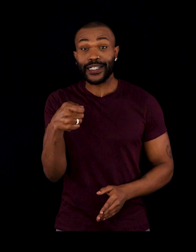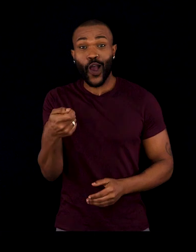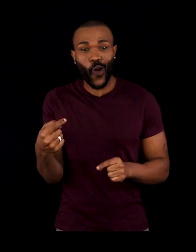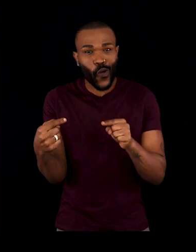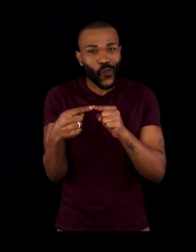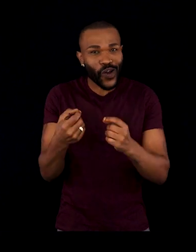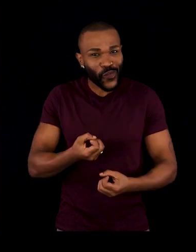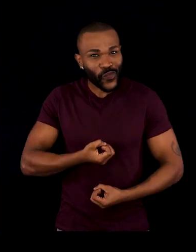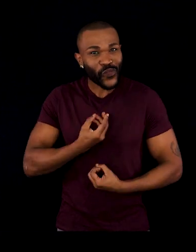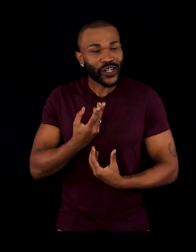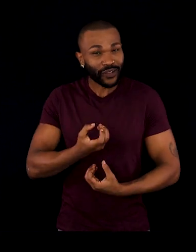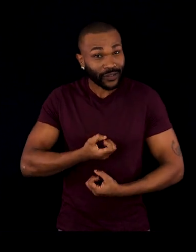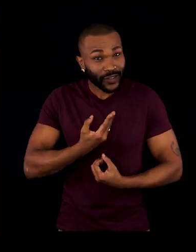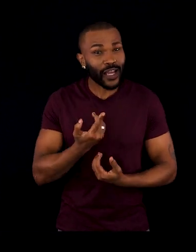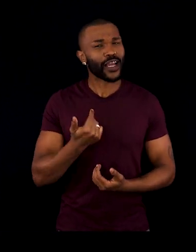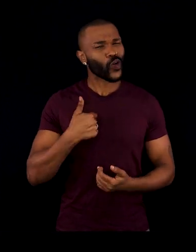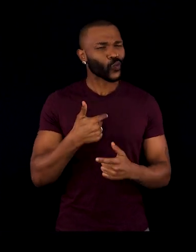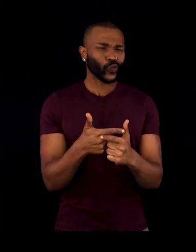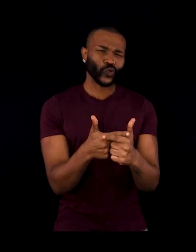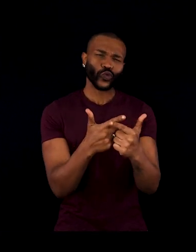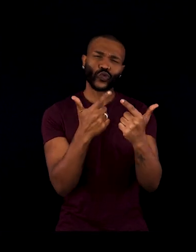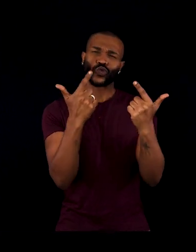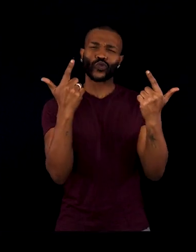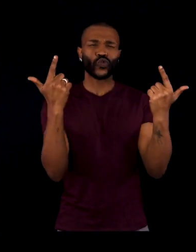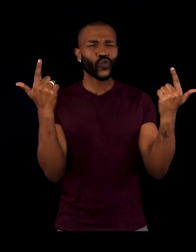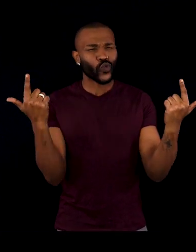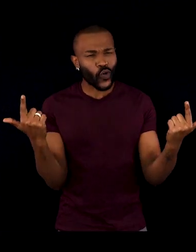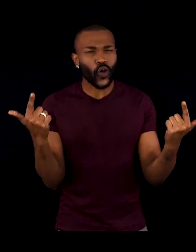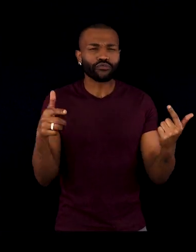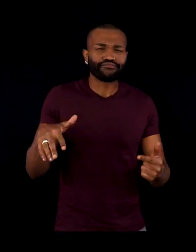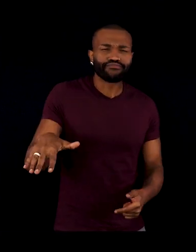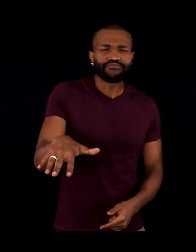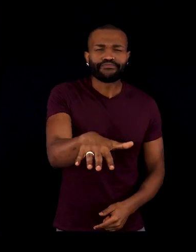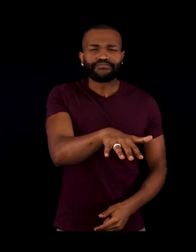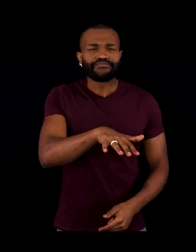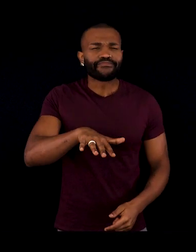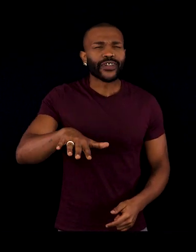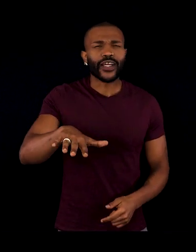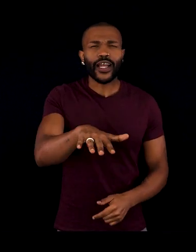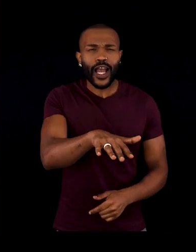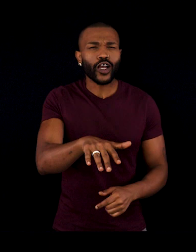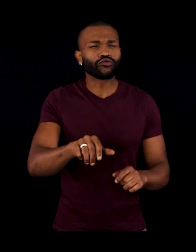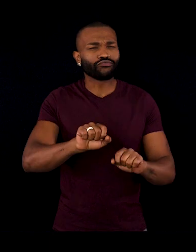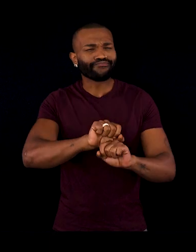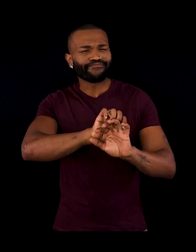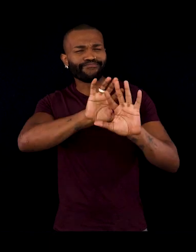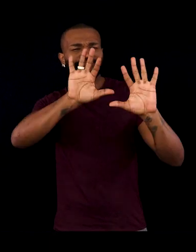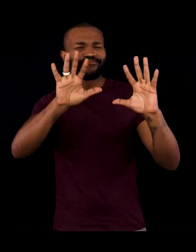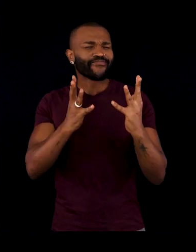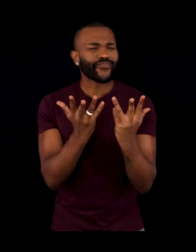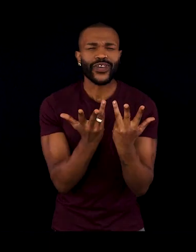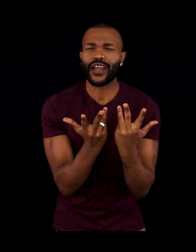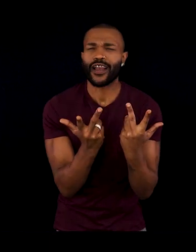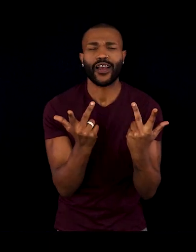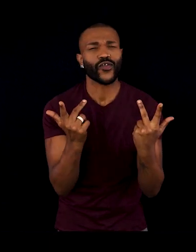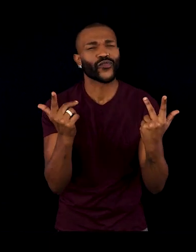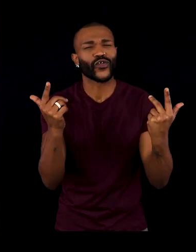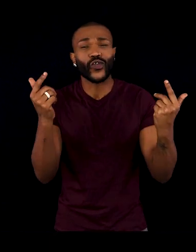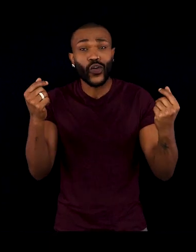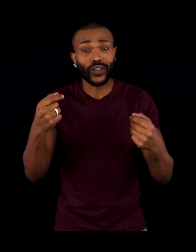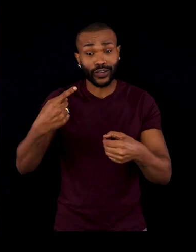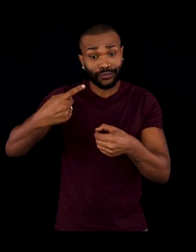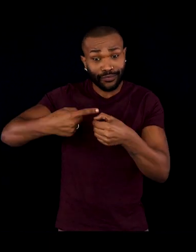cidade poesia. Eu tive a sorte de ter ao meu redor uma paisagem maravilhosa,